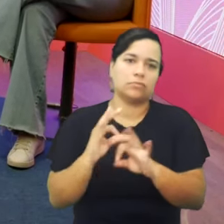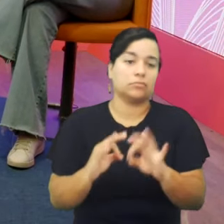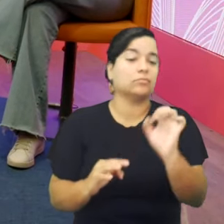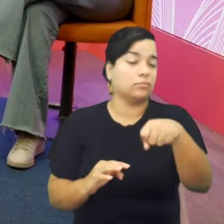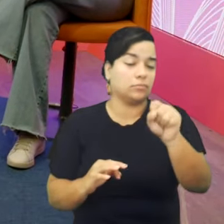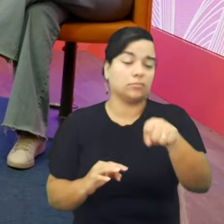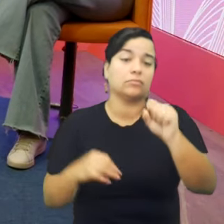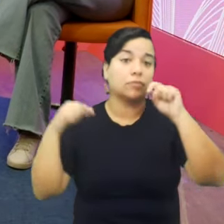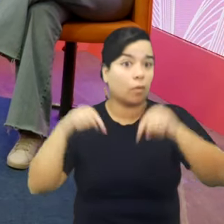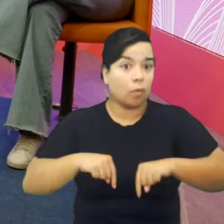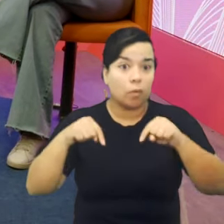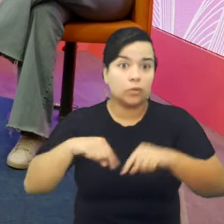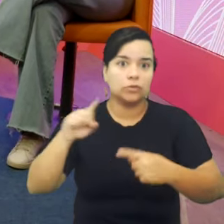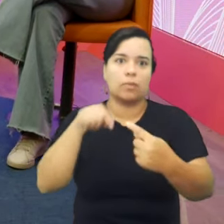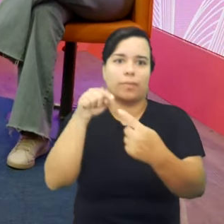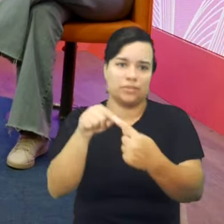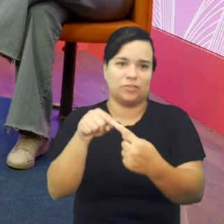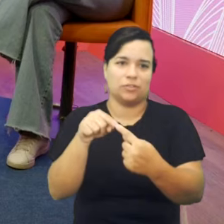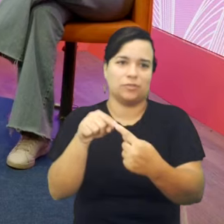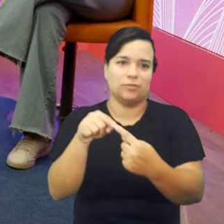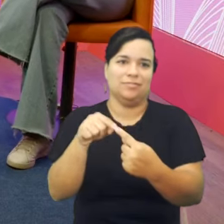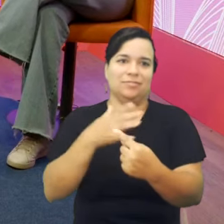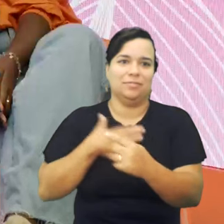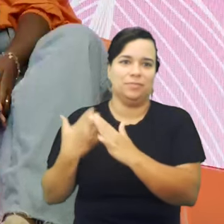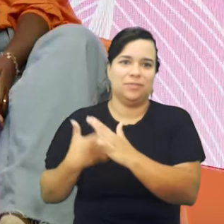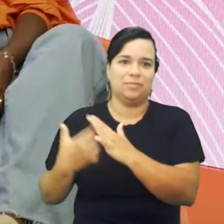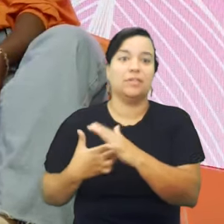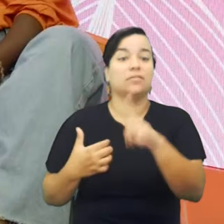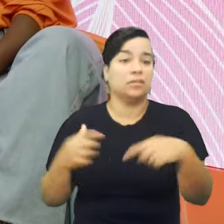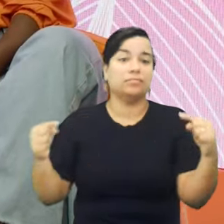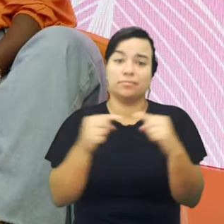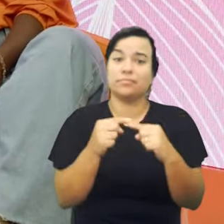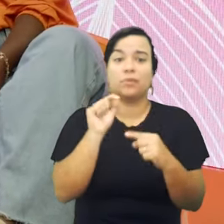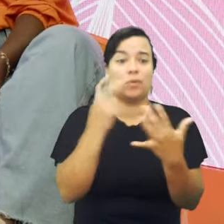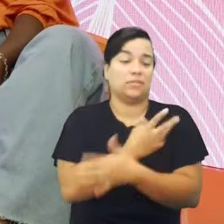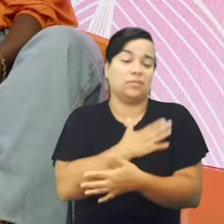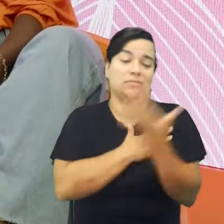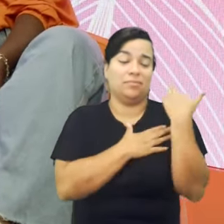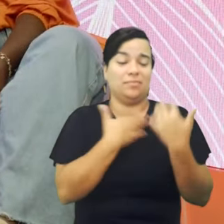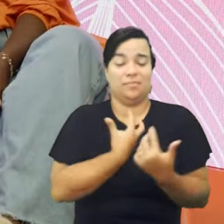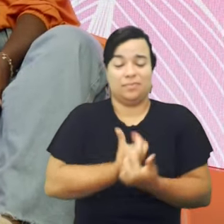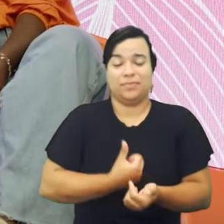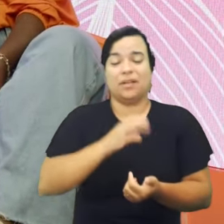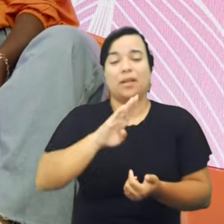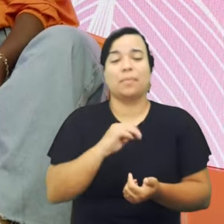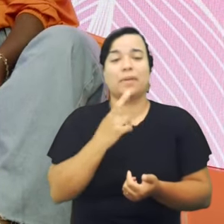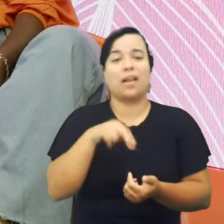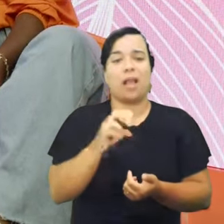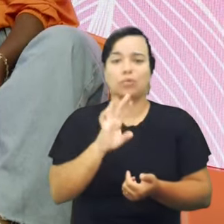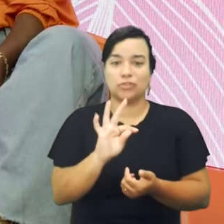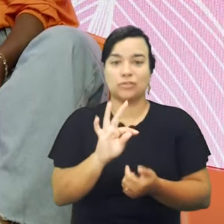o propósito da Durban é muito alinhado ao que eu passei, né? Do burnout, inclusive a Paula também passou.